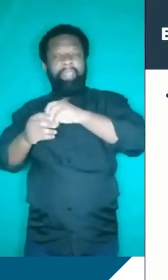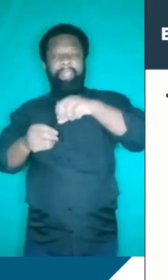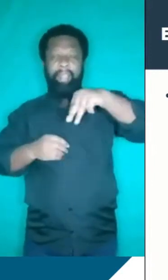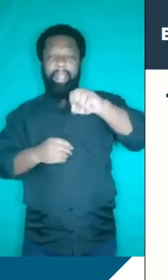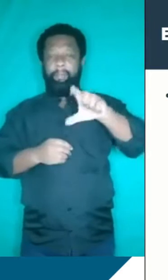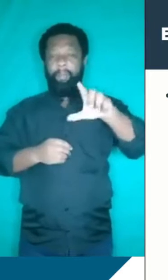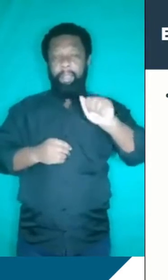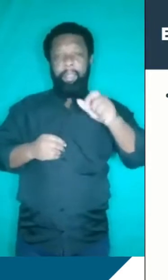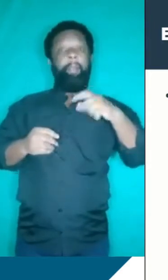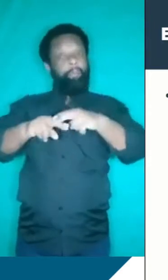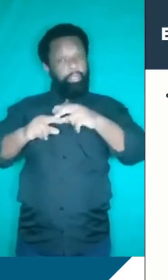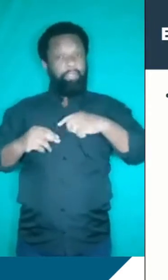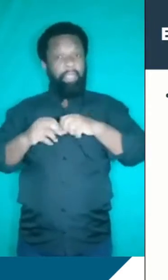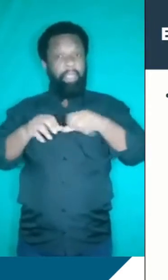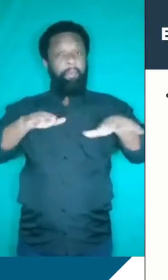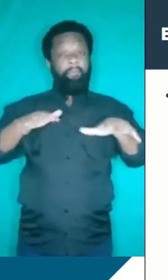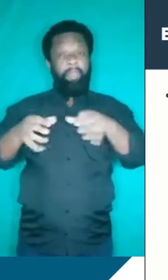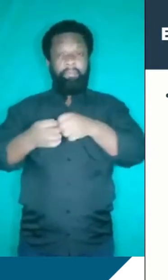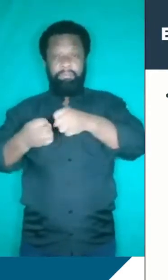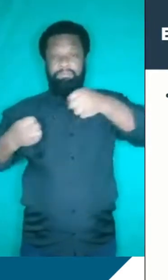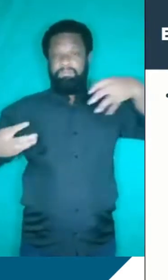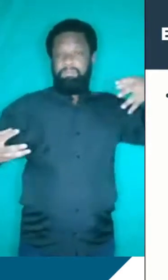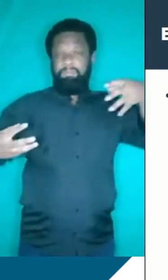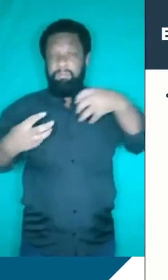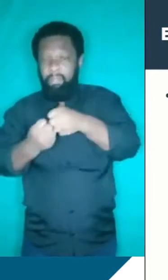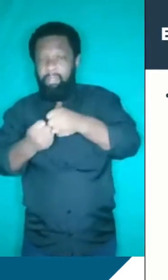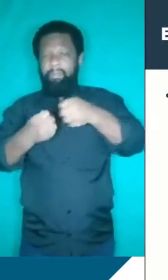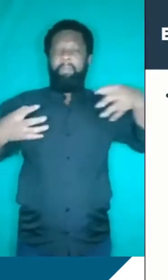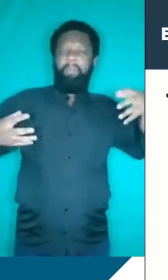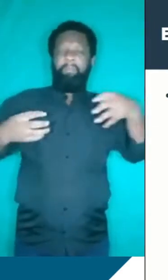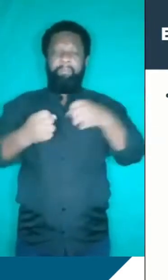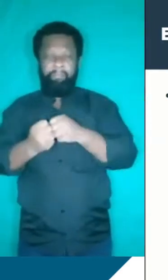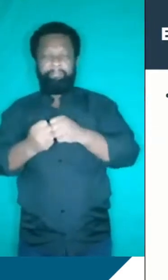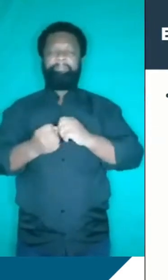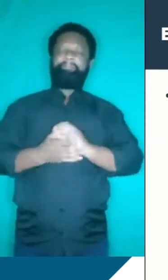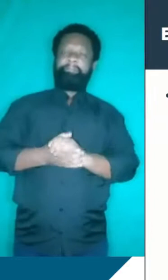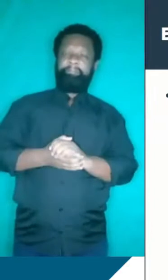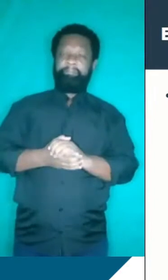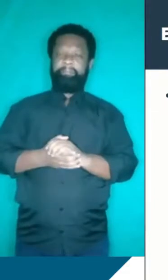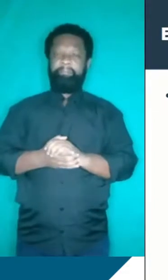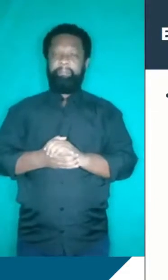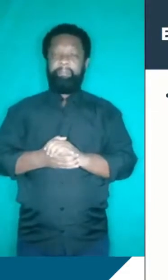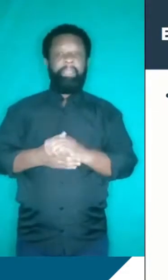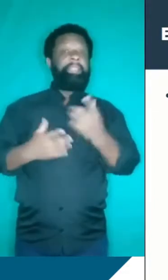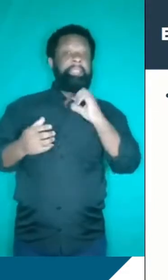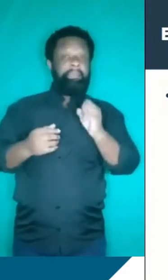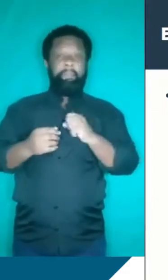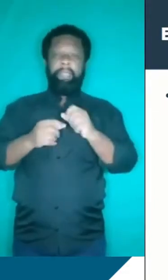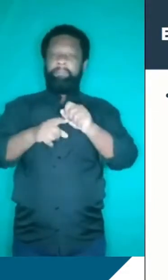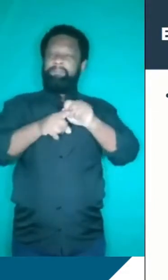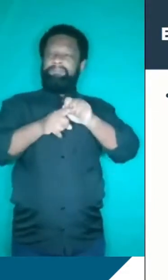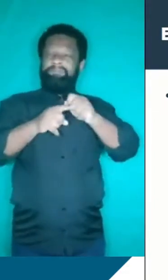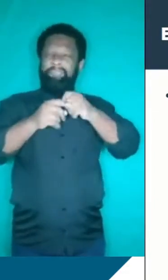por conta disso acontece esse movimento aqui, estica, encolhe. Só que a força